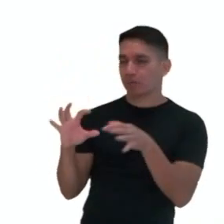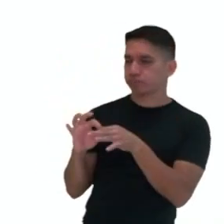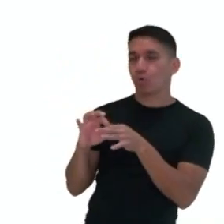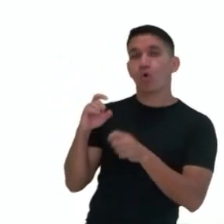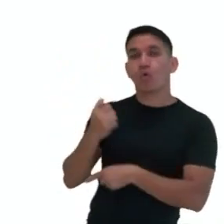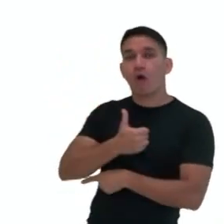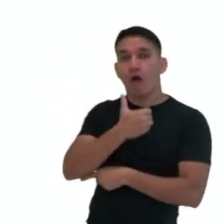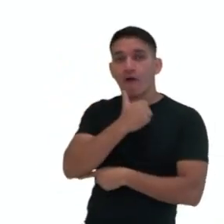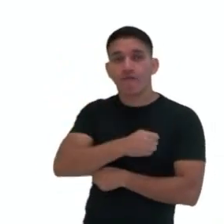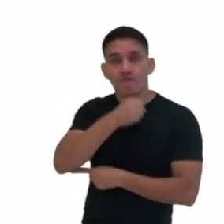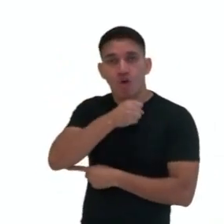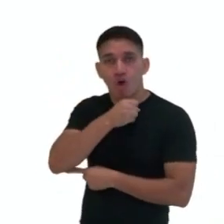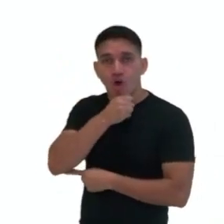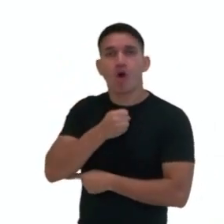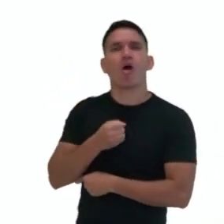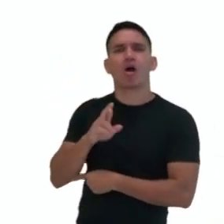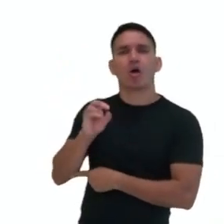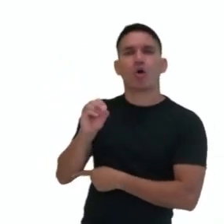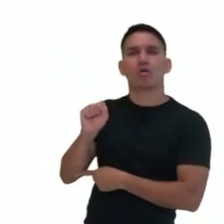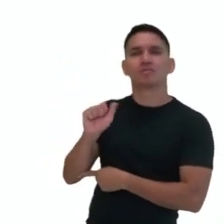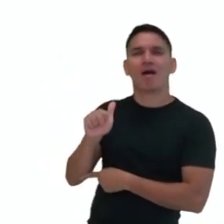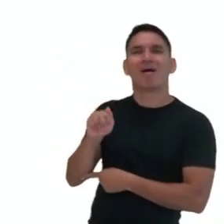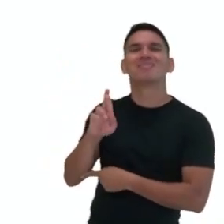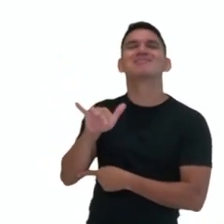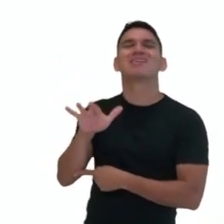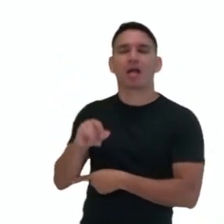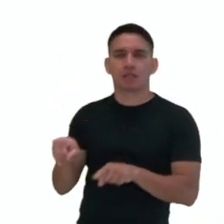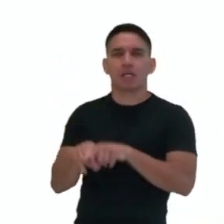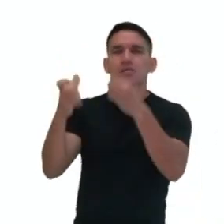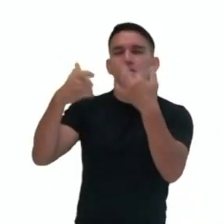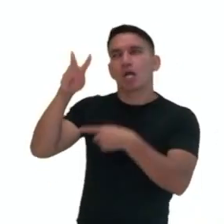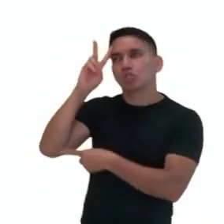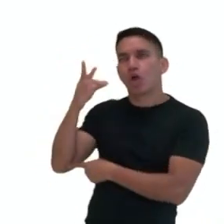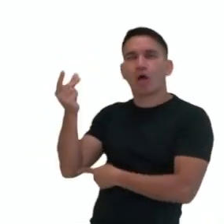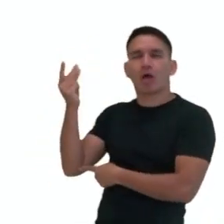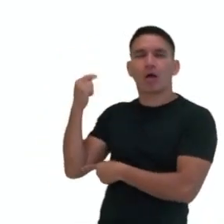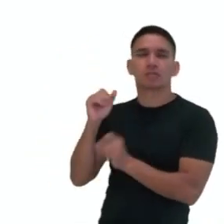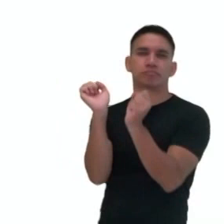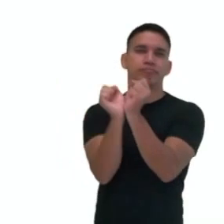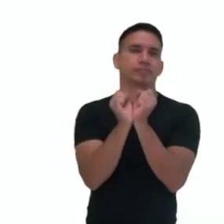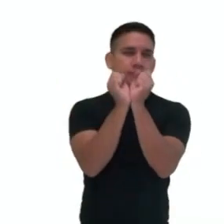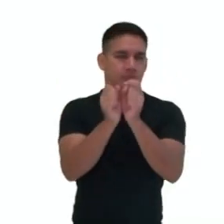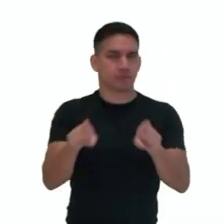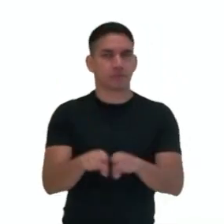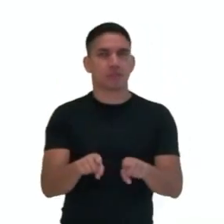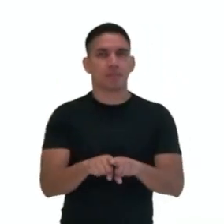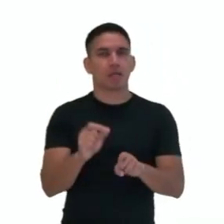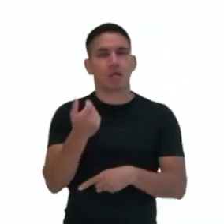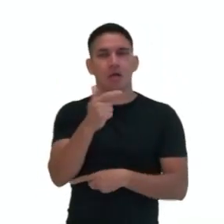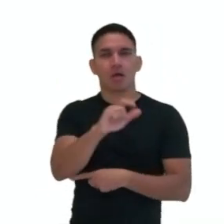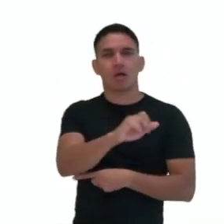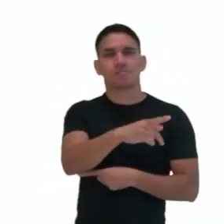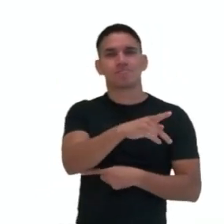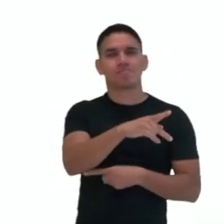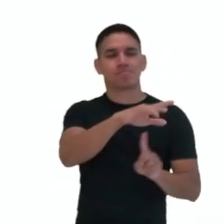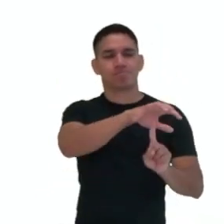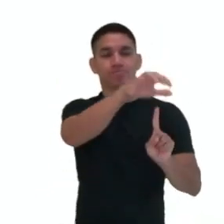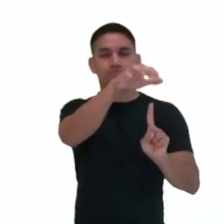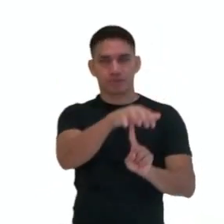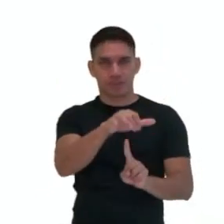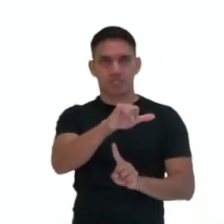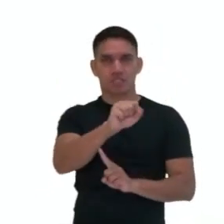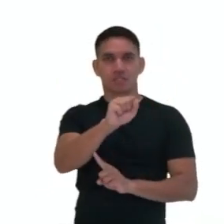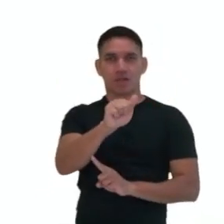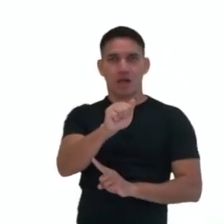as histórias do tempo da escravidão e da princesa Isabel. Depois de muito estudo, Geni se torna professora e